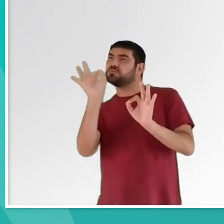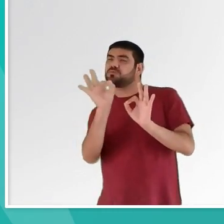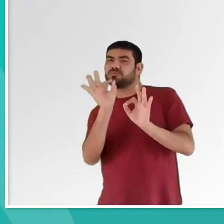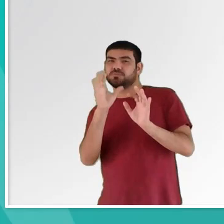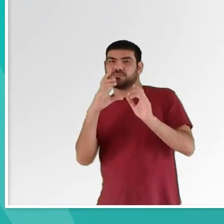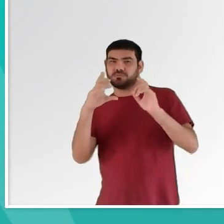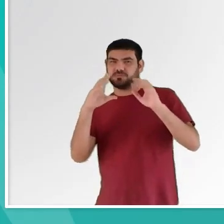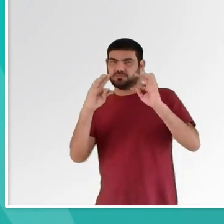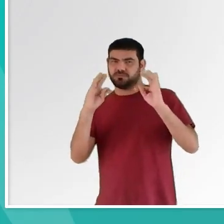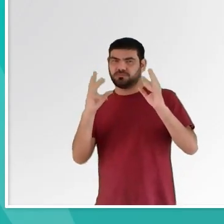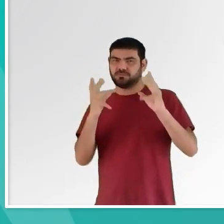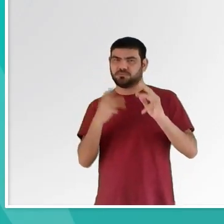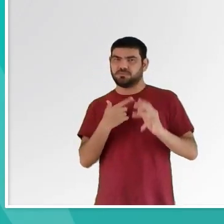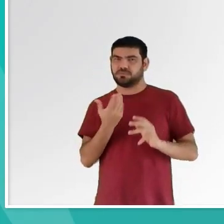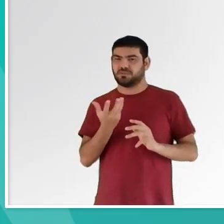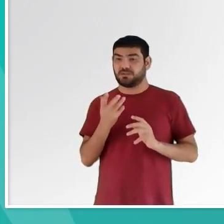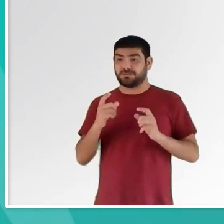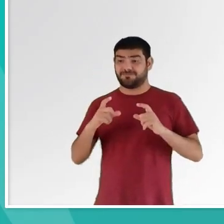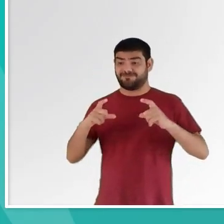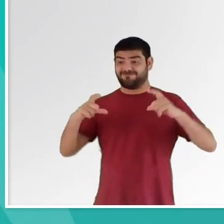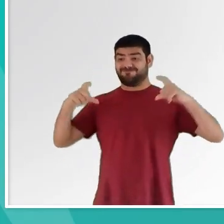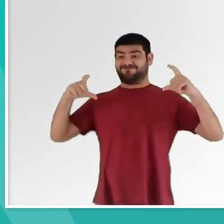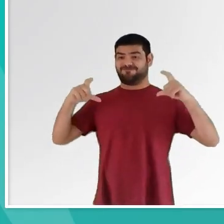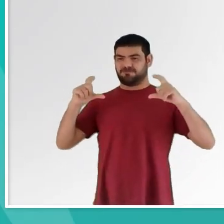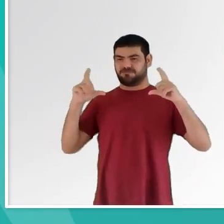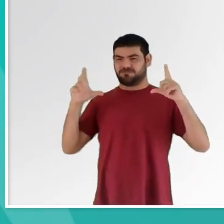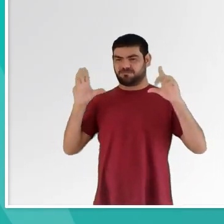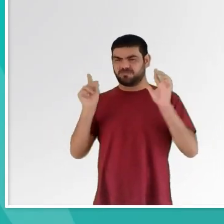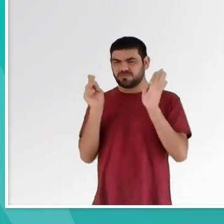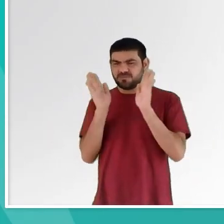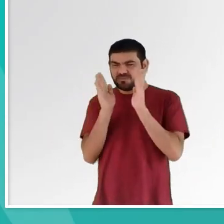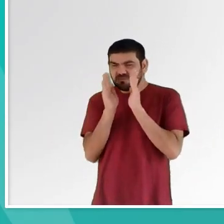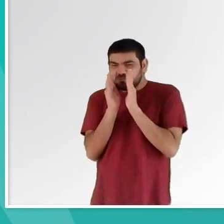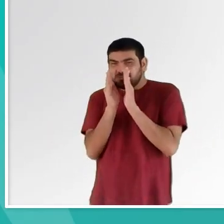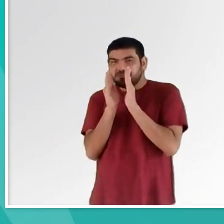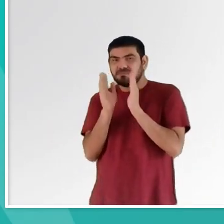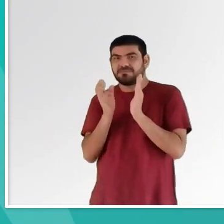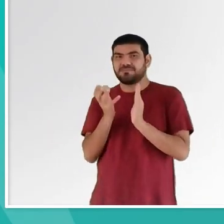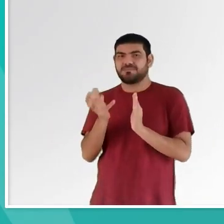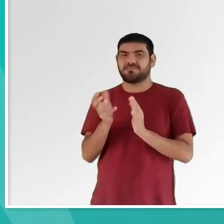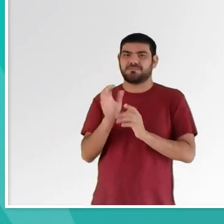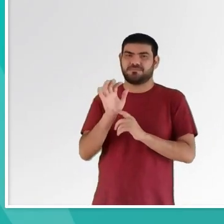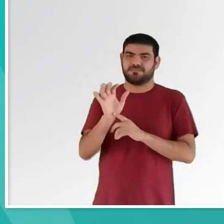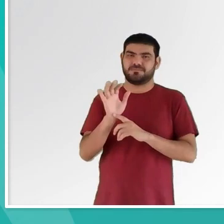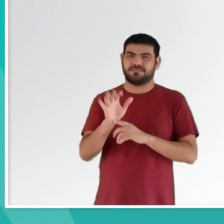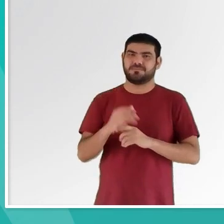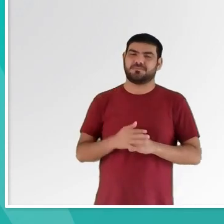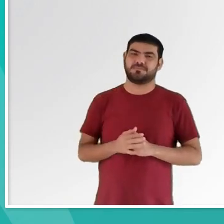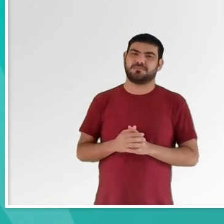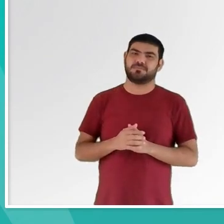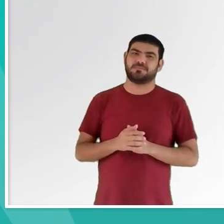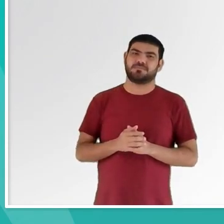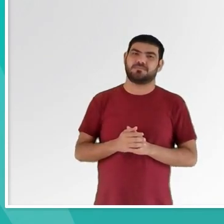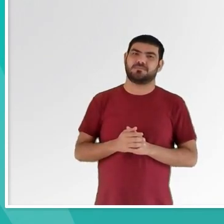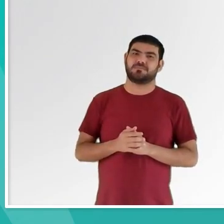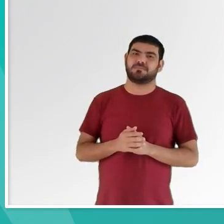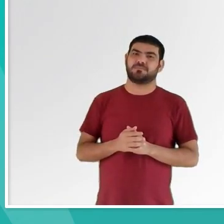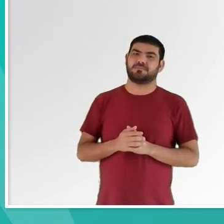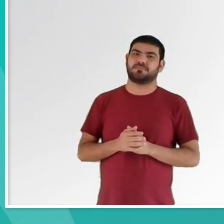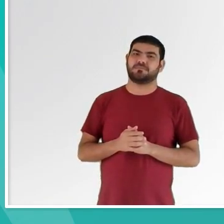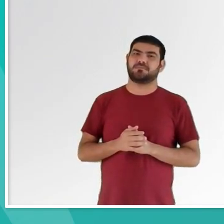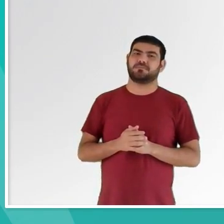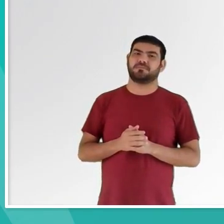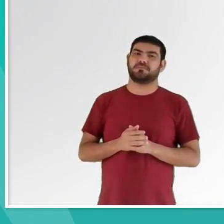quero exagerar, tudo aquilo que eu quero distorcer na figura a ser caricaturada. Depois dessa